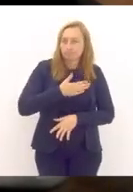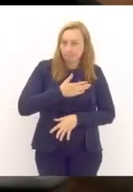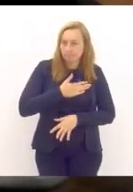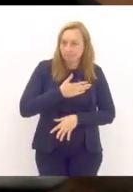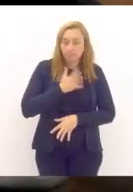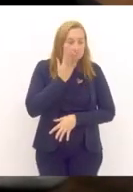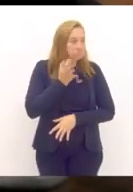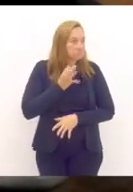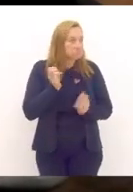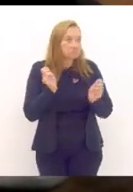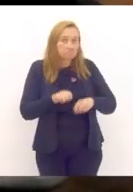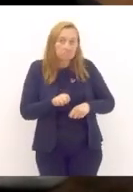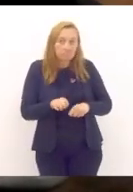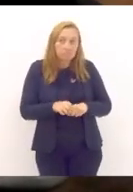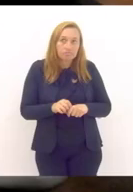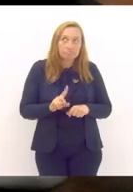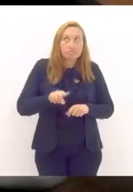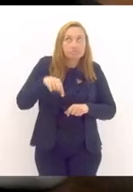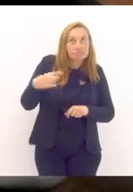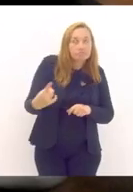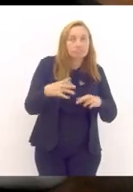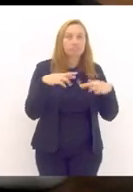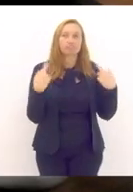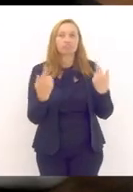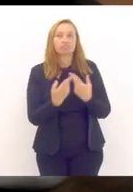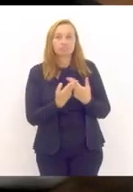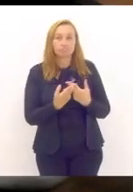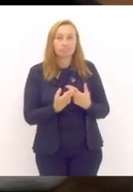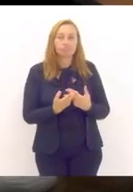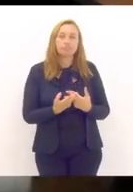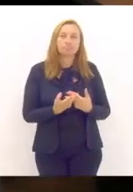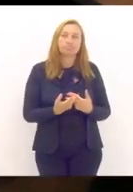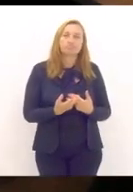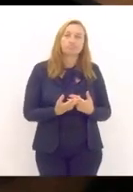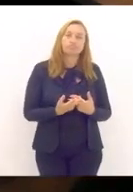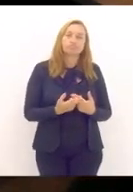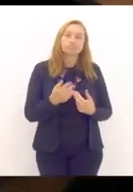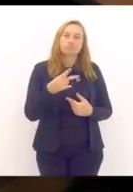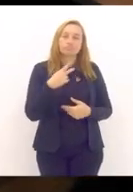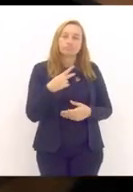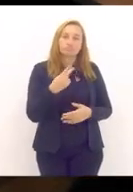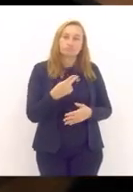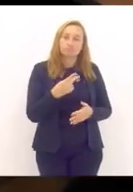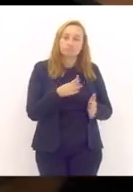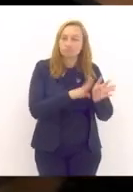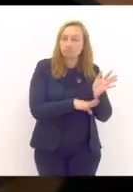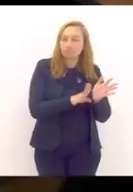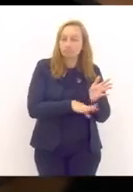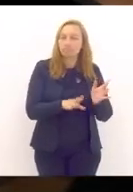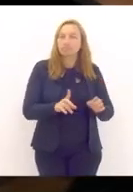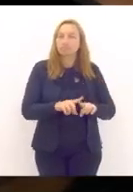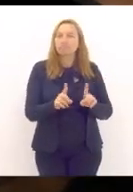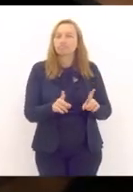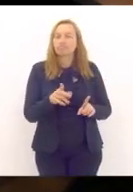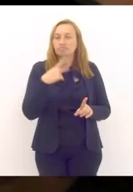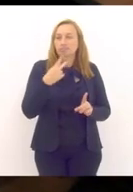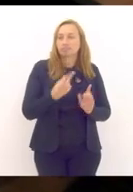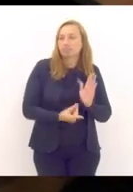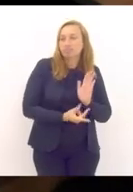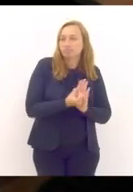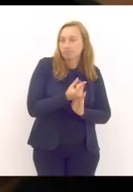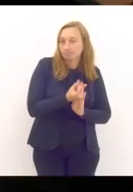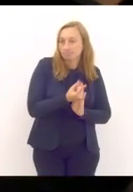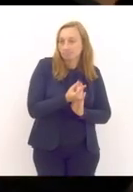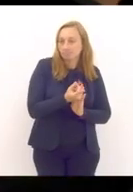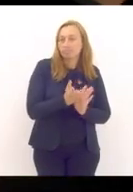se possível vai ser nas próximas audiências de prestação de contas, nós estamos falando da execução do orçamento,